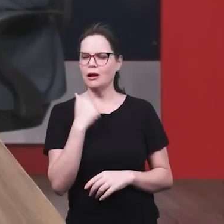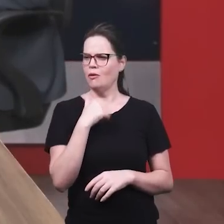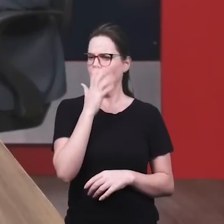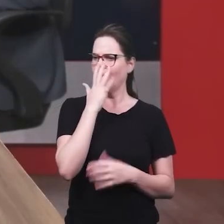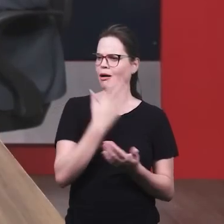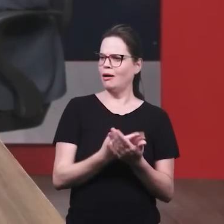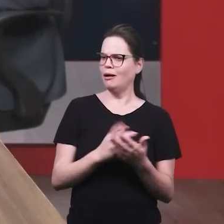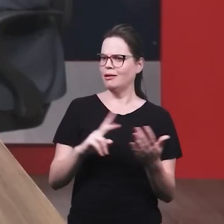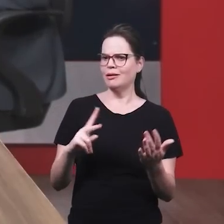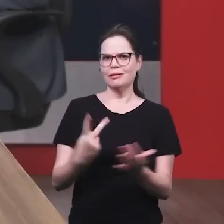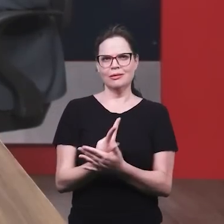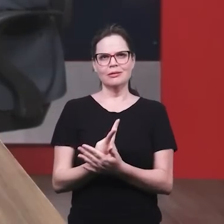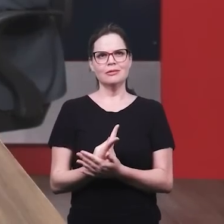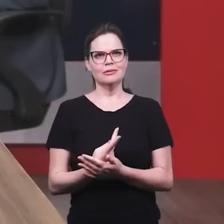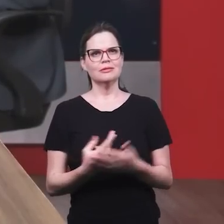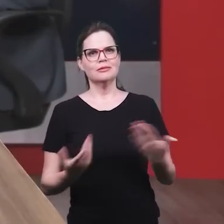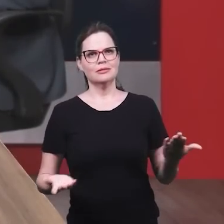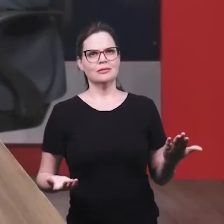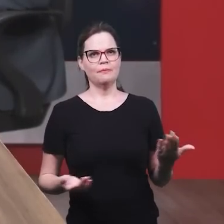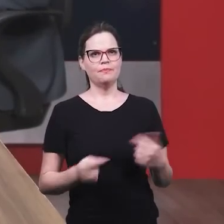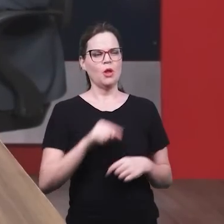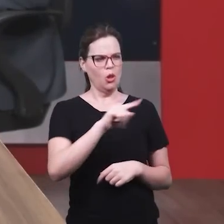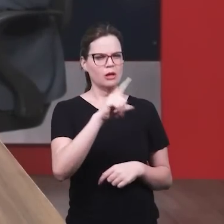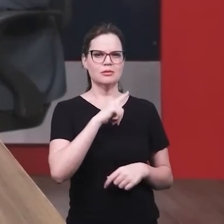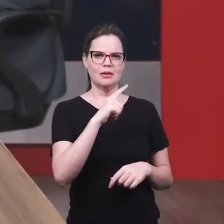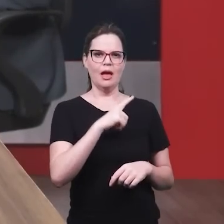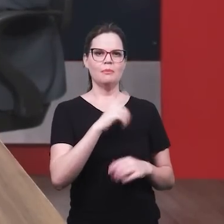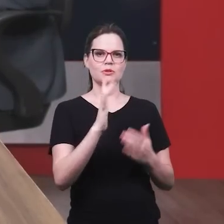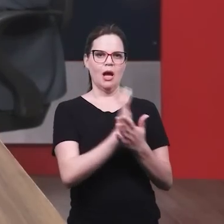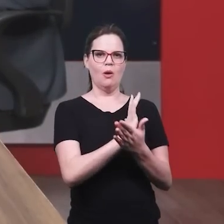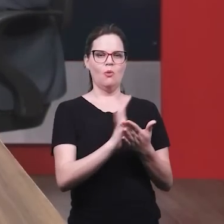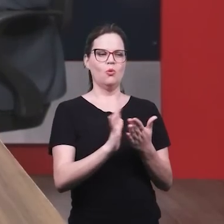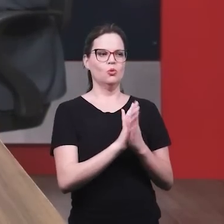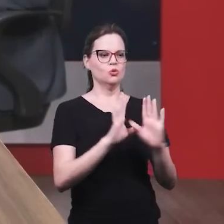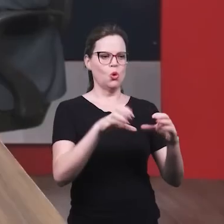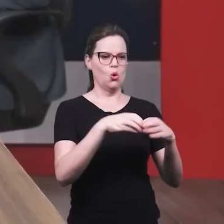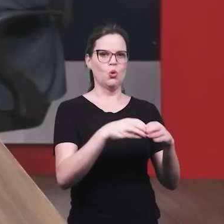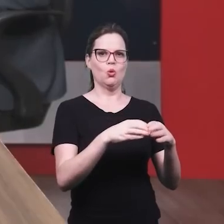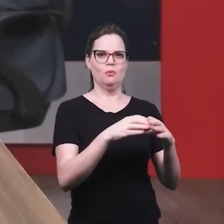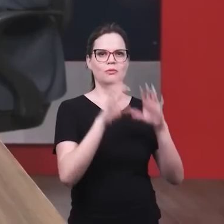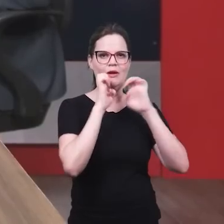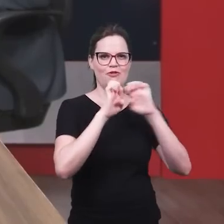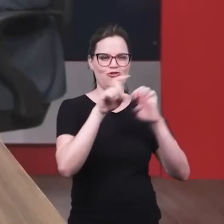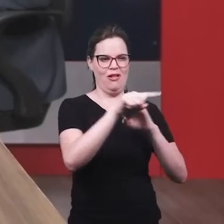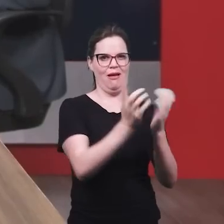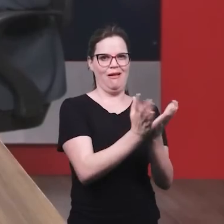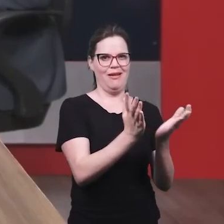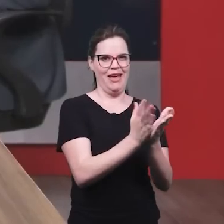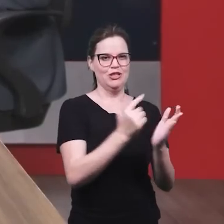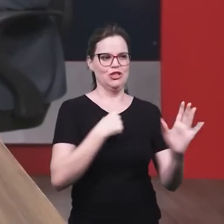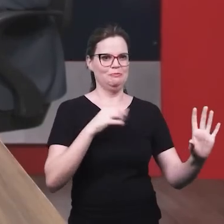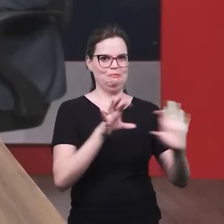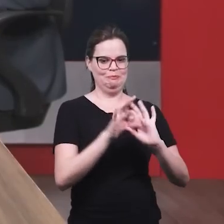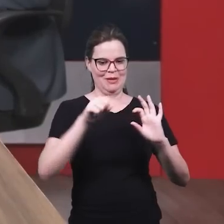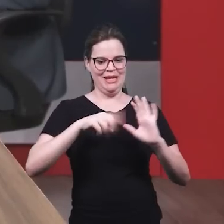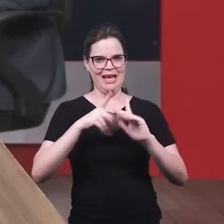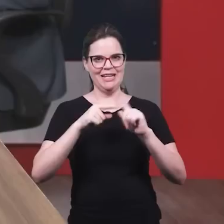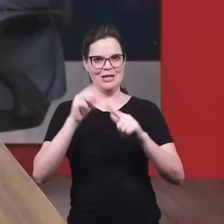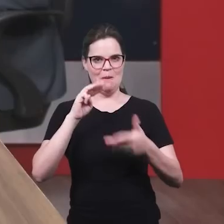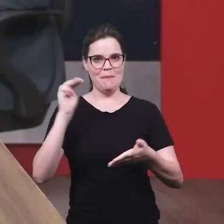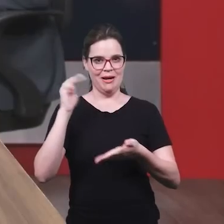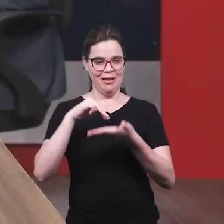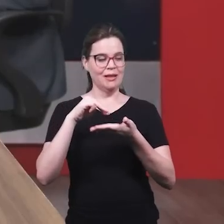Nós temos uma comunhão com um grupo de pessoas lá, de evangélicos que fazem esse trabalho. Então nós percebemos que